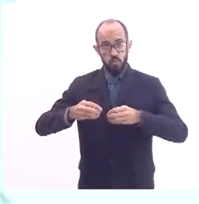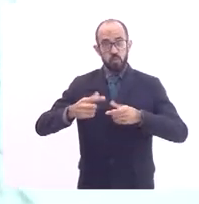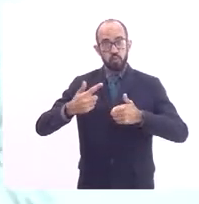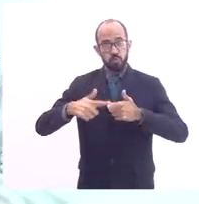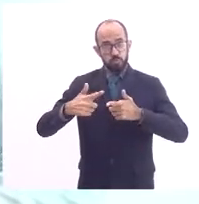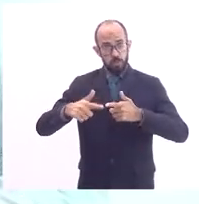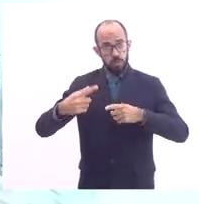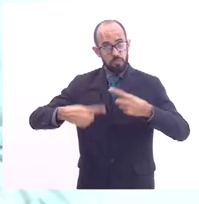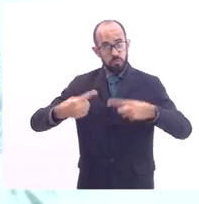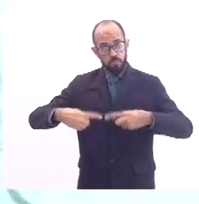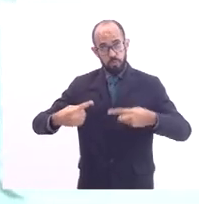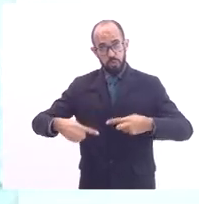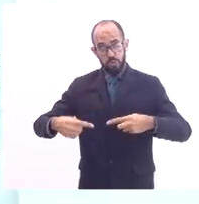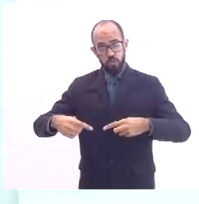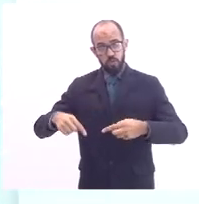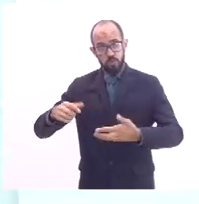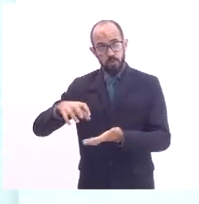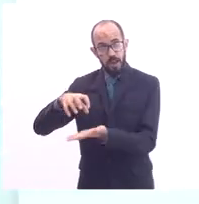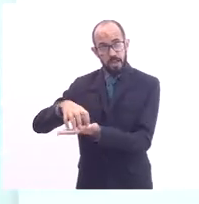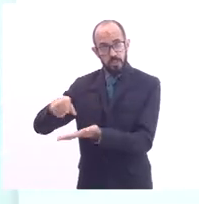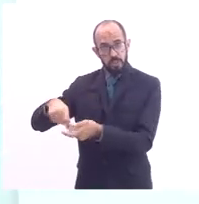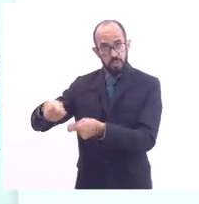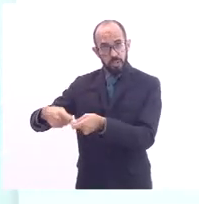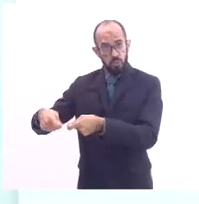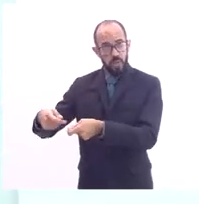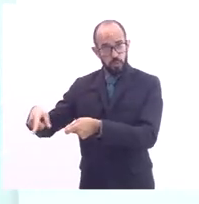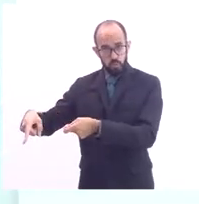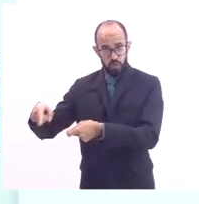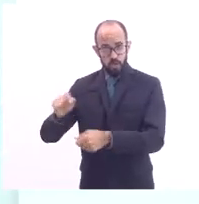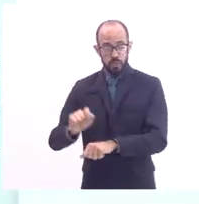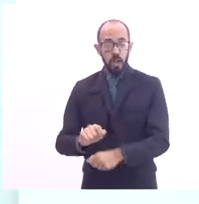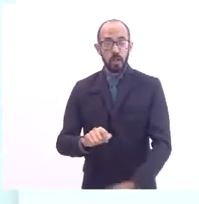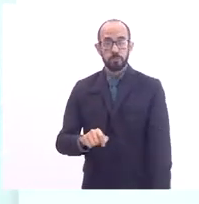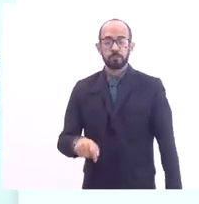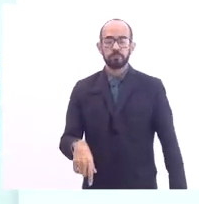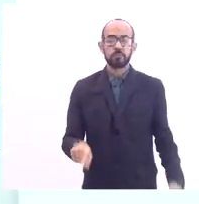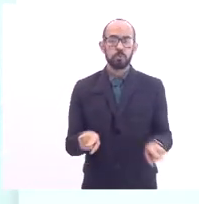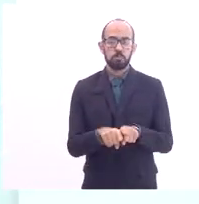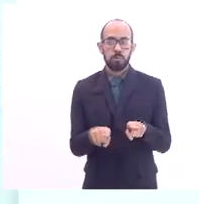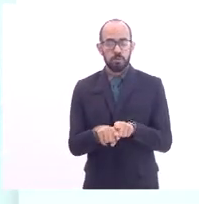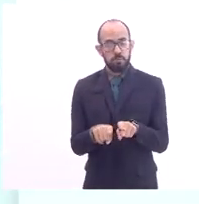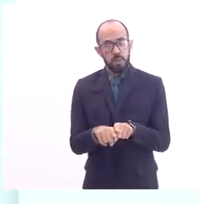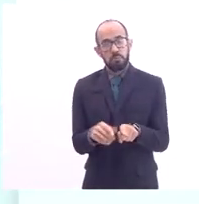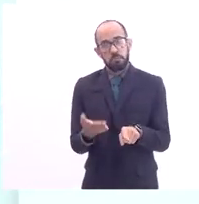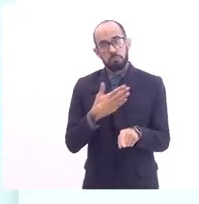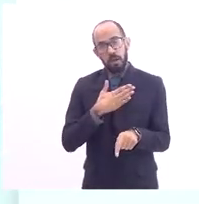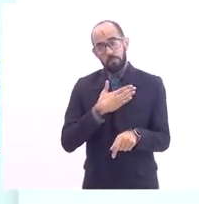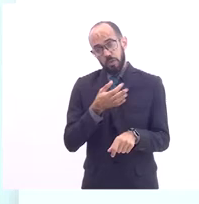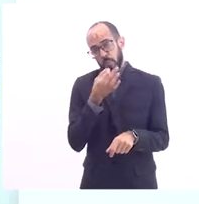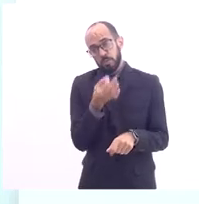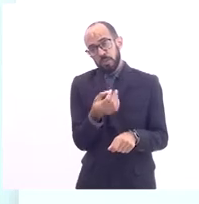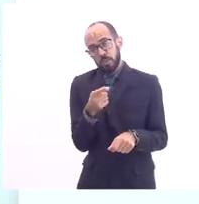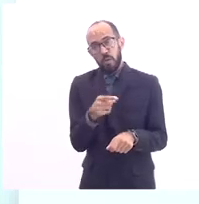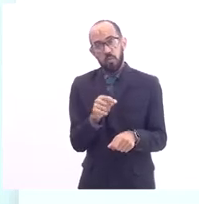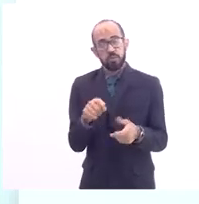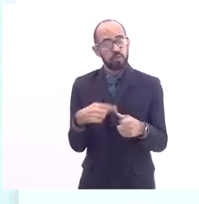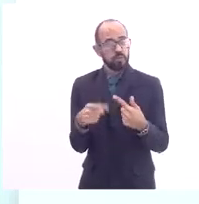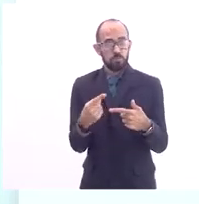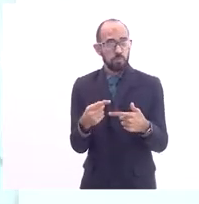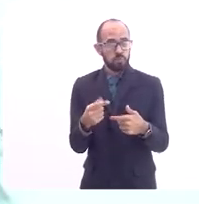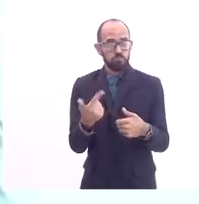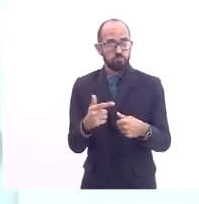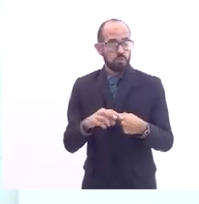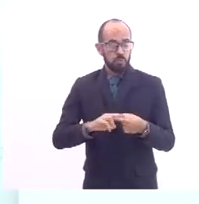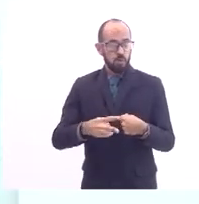própria concessionária. Então, porque acaba também, efetivamente, virando um grande festival local sem o resultado. Essa